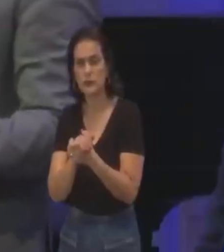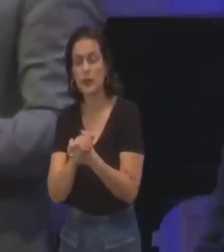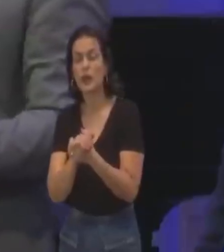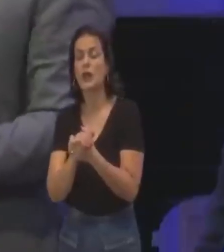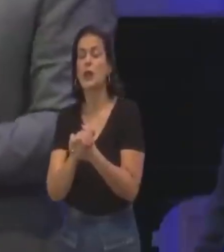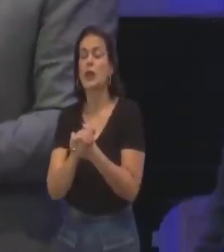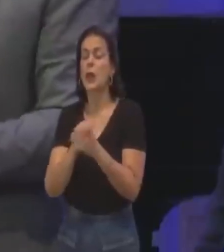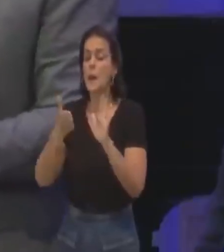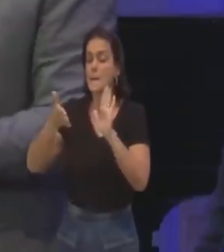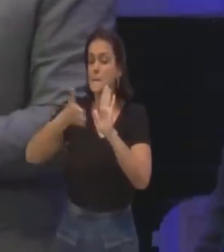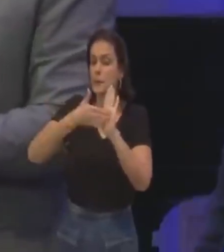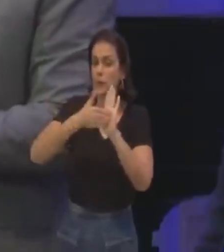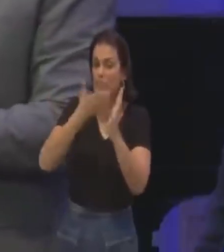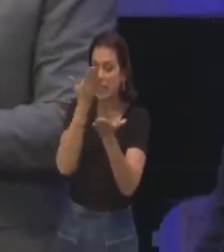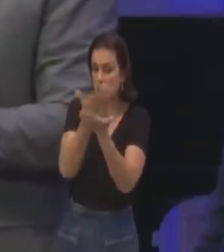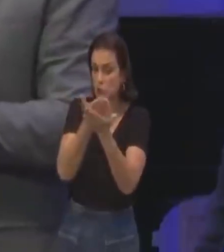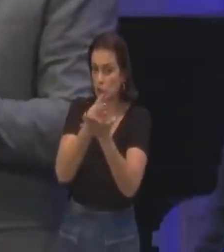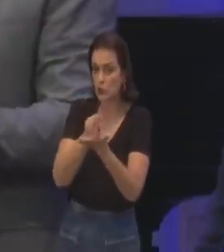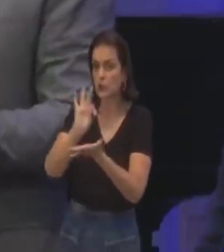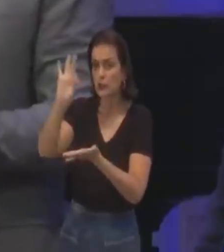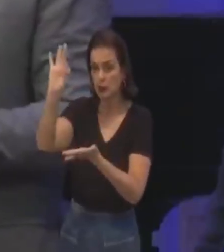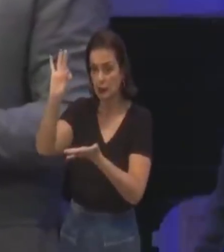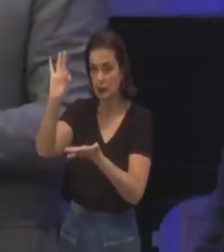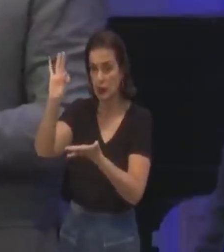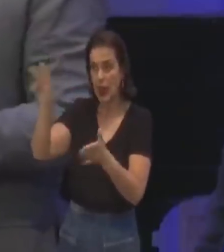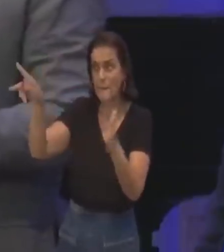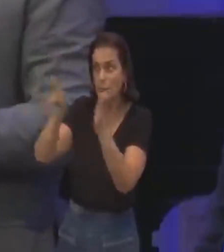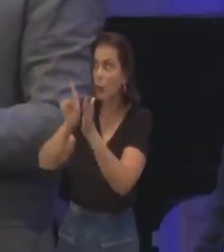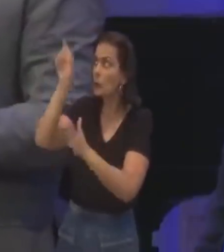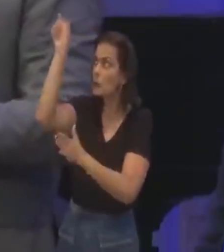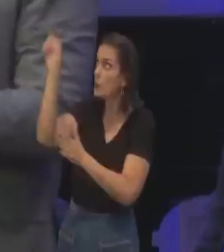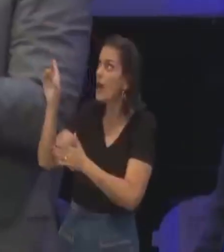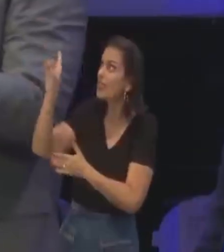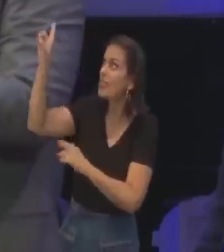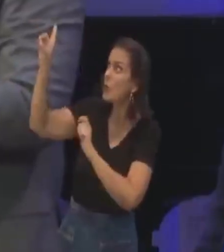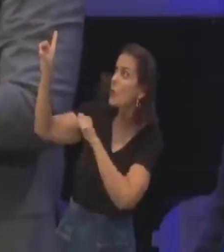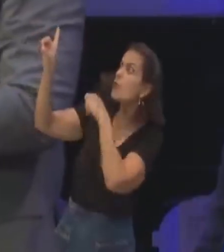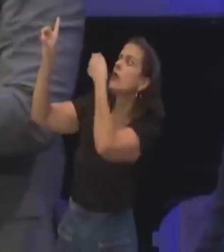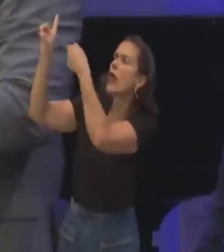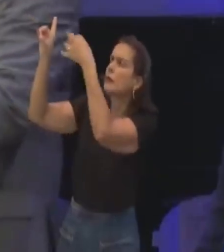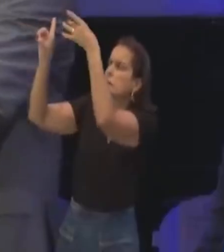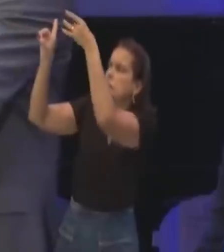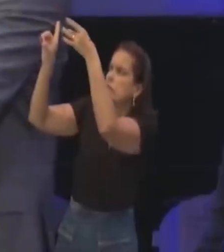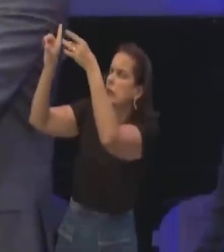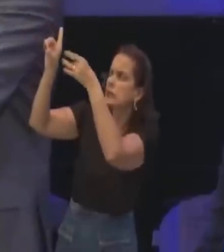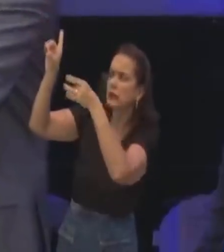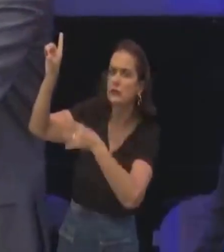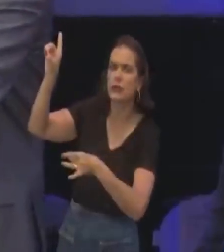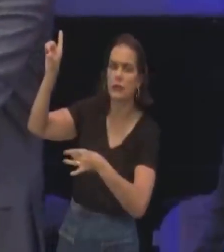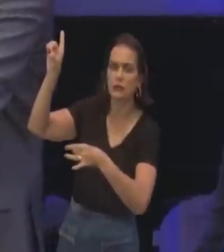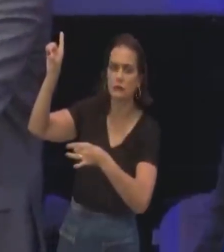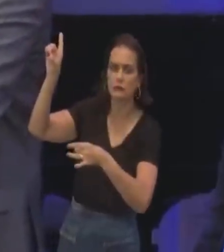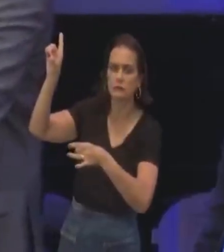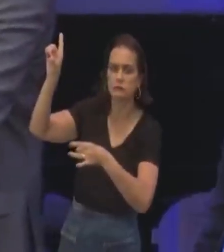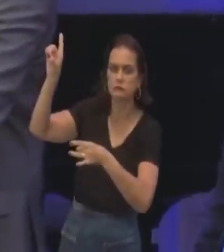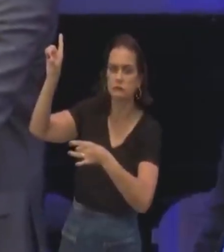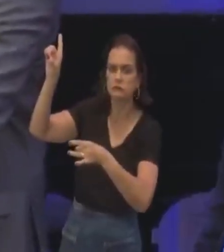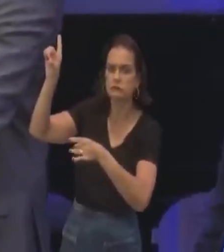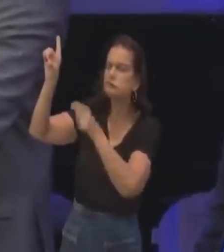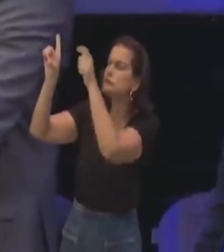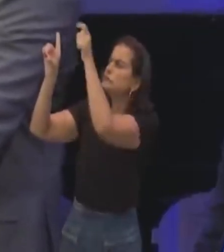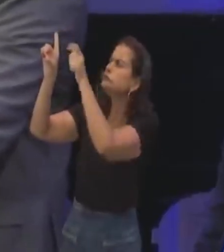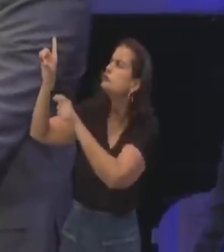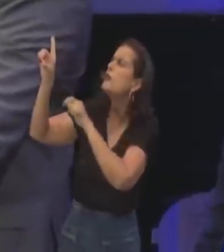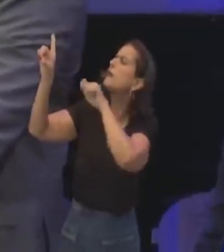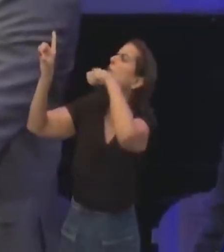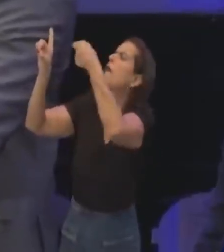muito bem que o estudo da teologia é o estudo da divindade. E de maneira muito específica, o estudo de Deus, da pessoa de Deus.